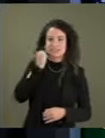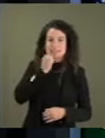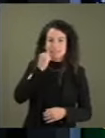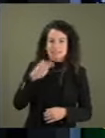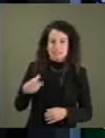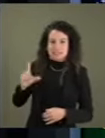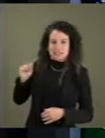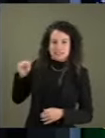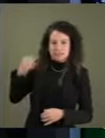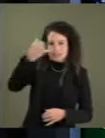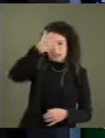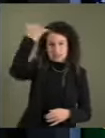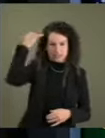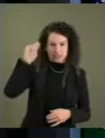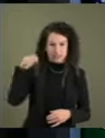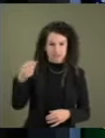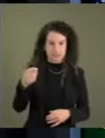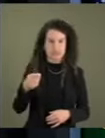2019 antidrogas.